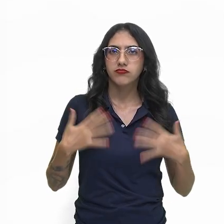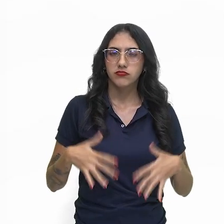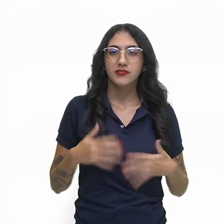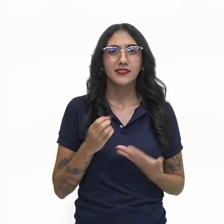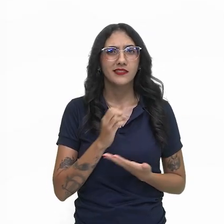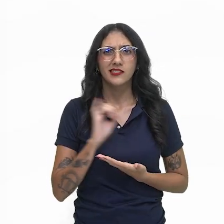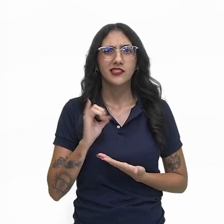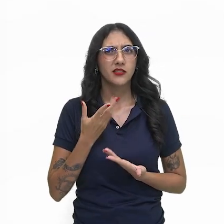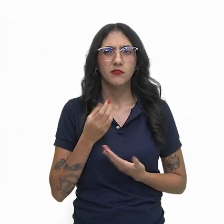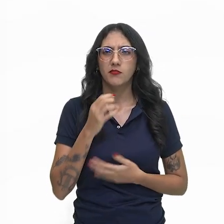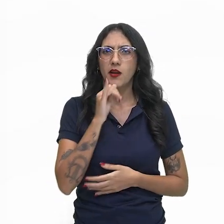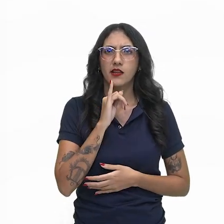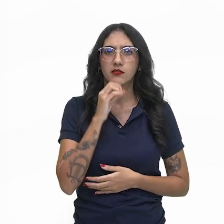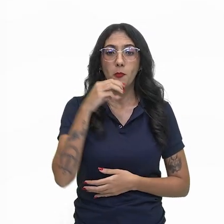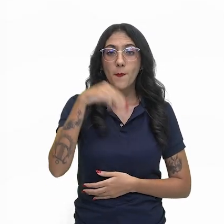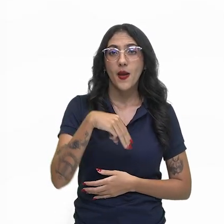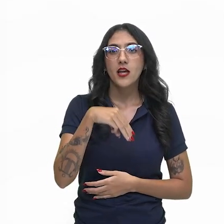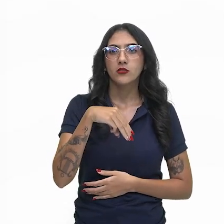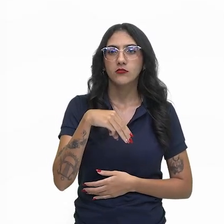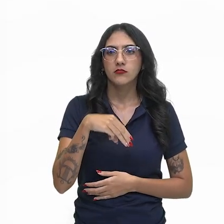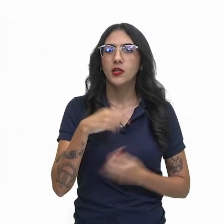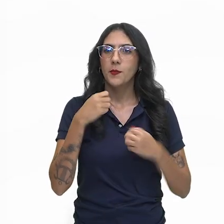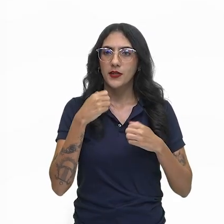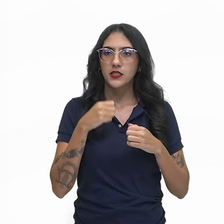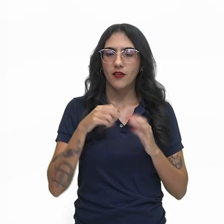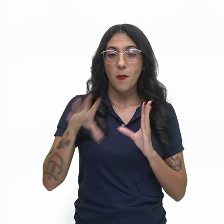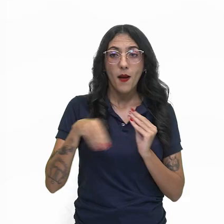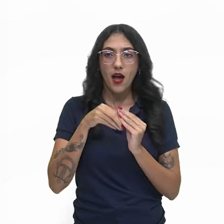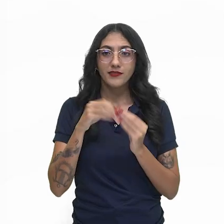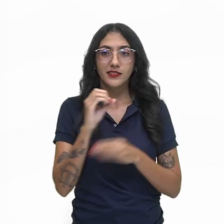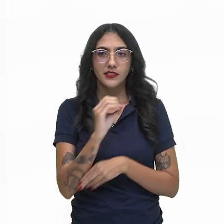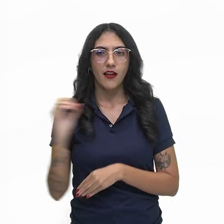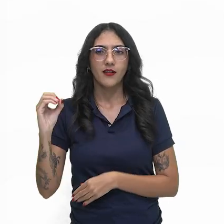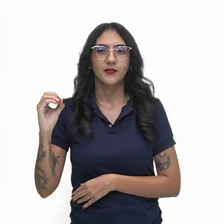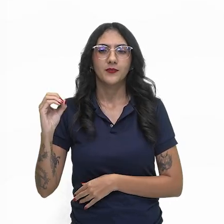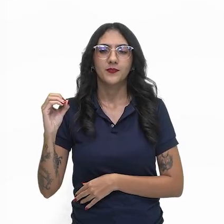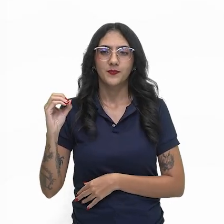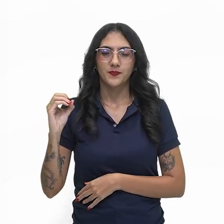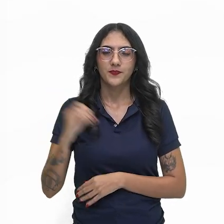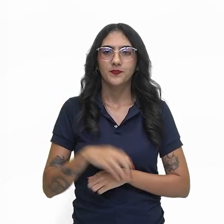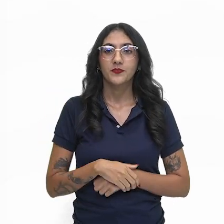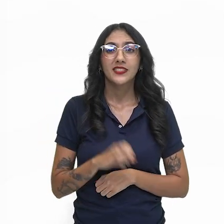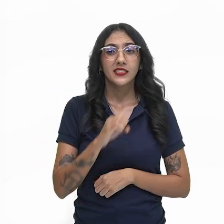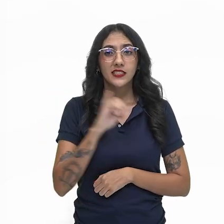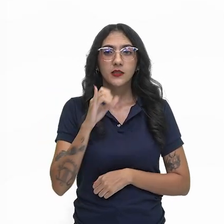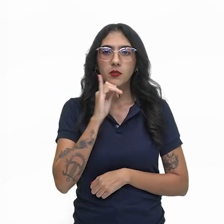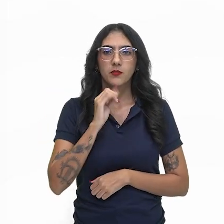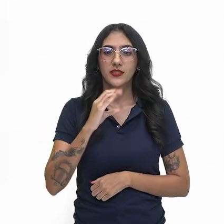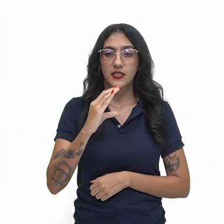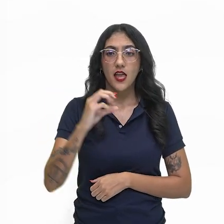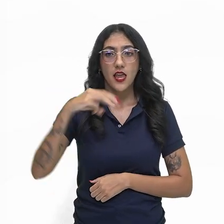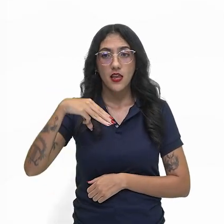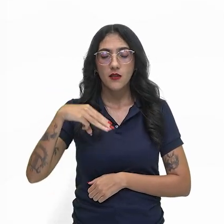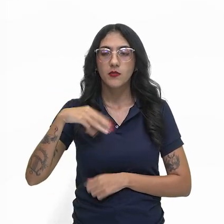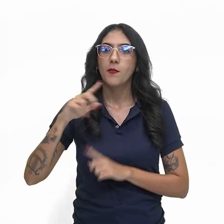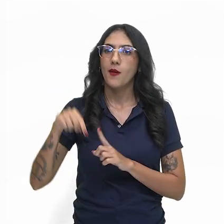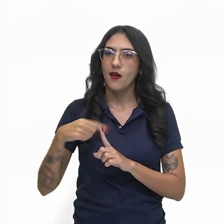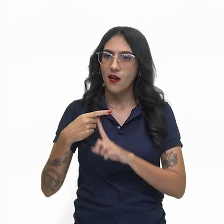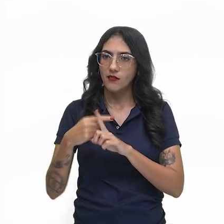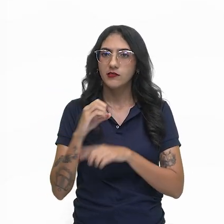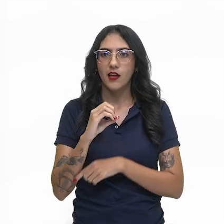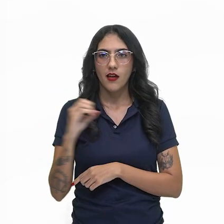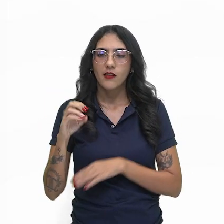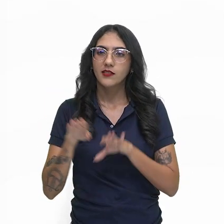escrever em metros, eu tinha que colocar mais 3 zeros aí, né? Se eu fosse escrever em centímetros, ia ter que colocar mais 3